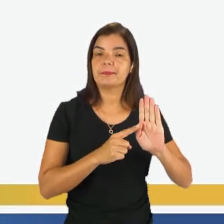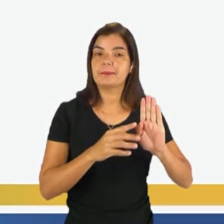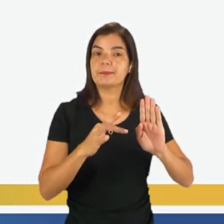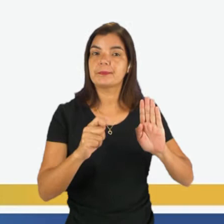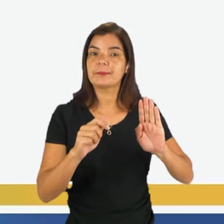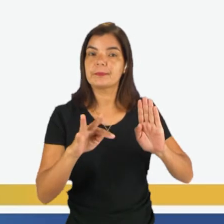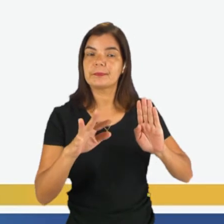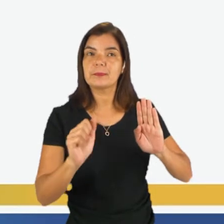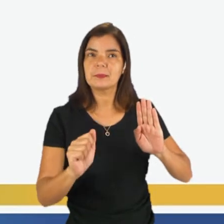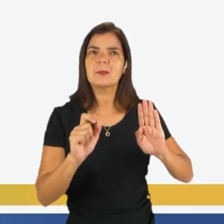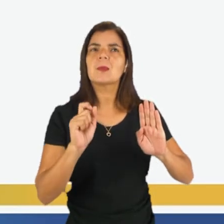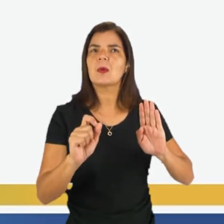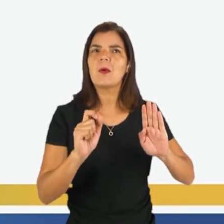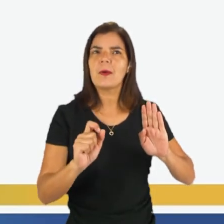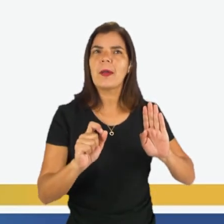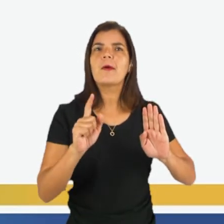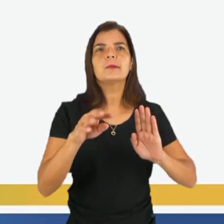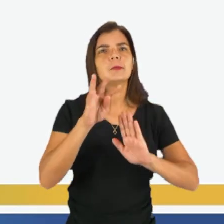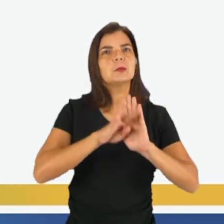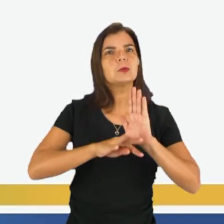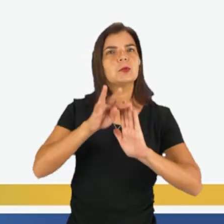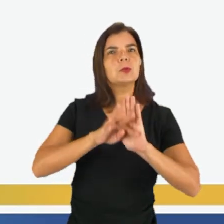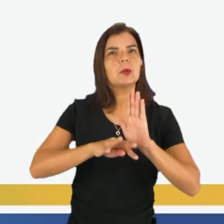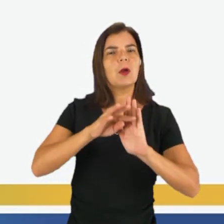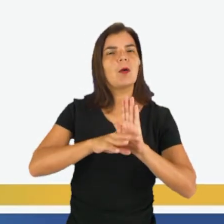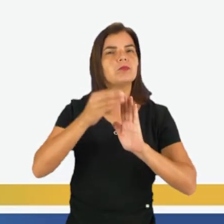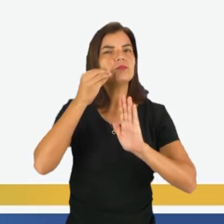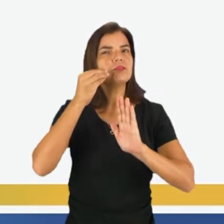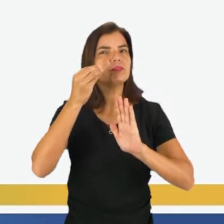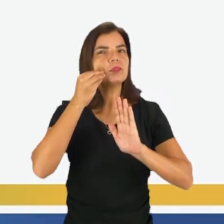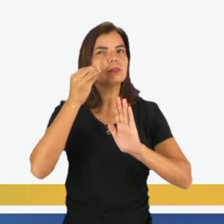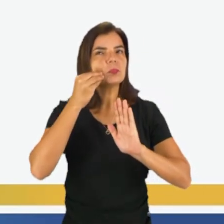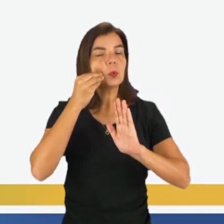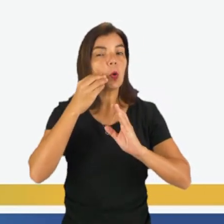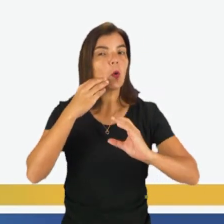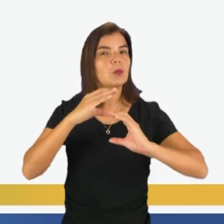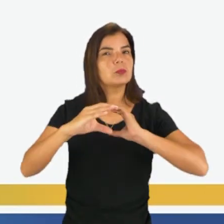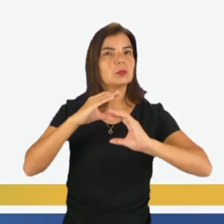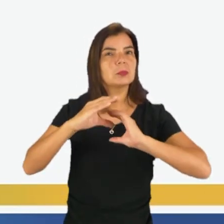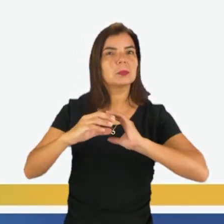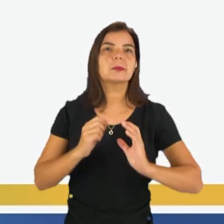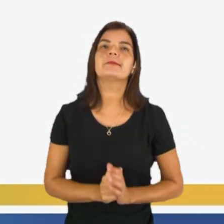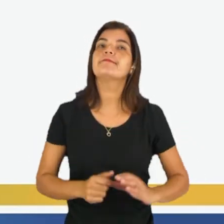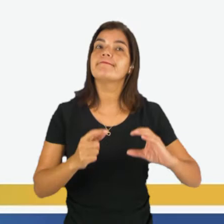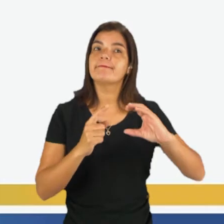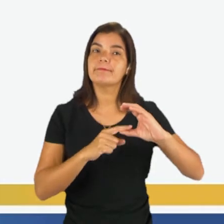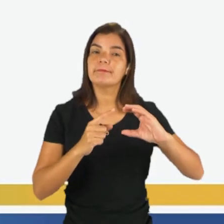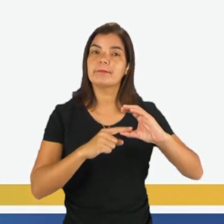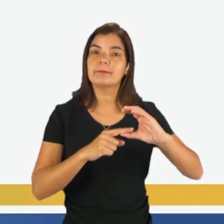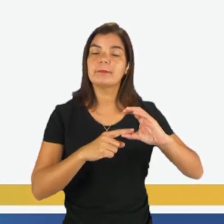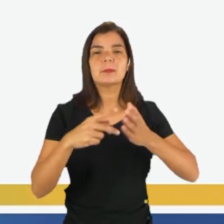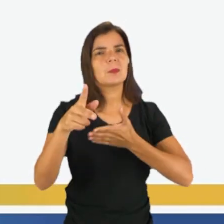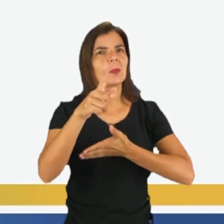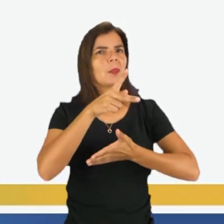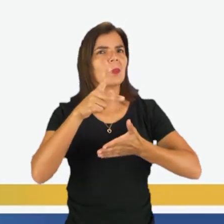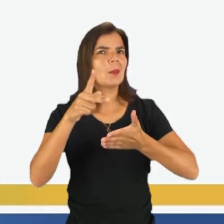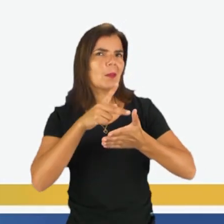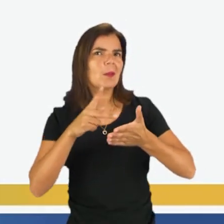B. Fática, porque o texto testa o funcionamento do canal de comunicação.